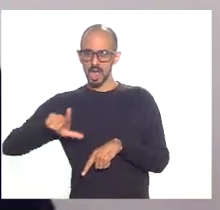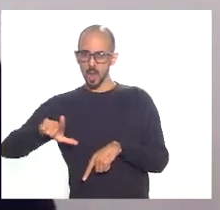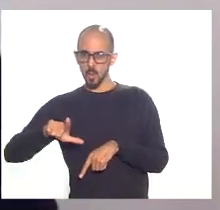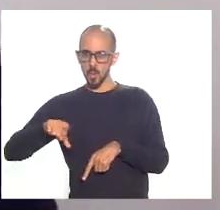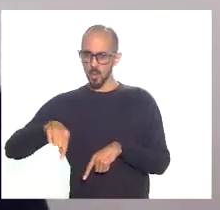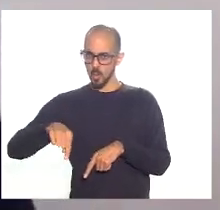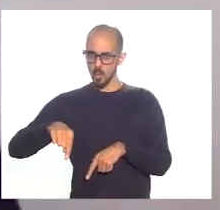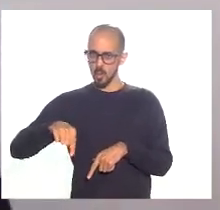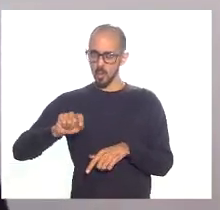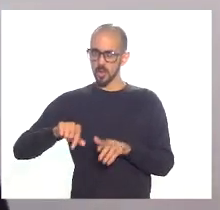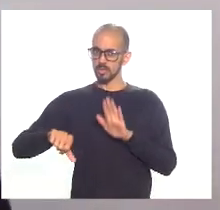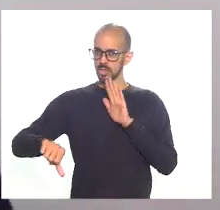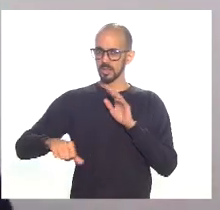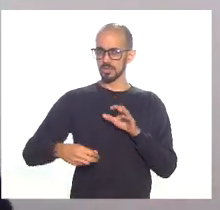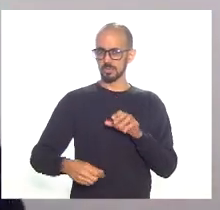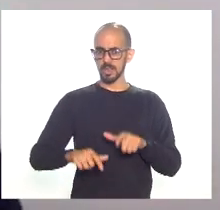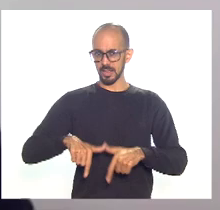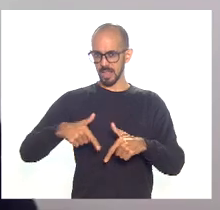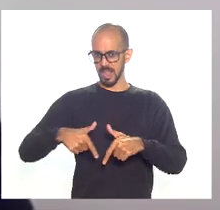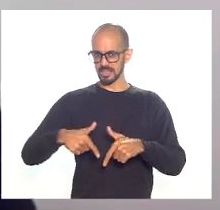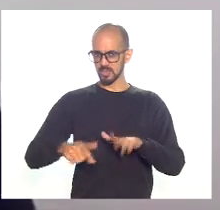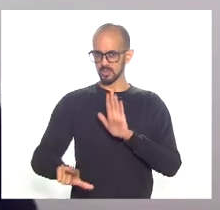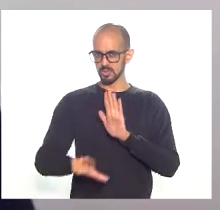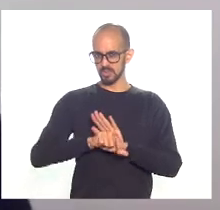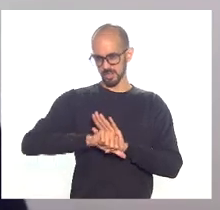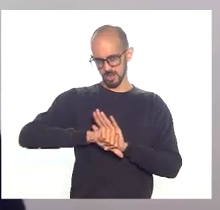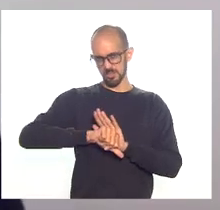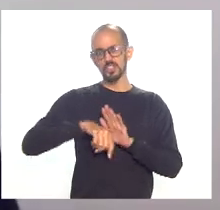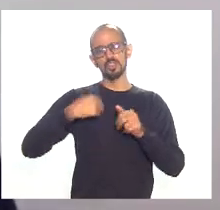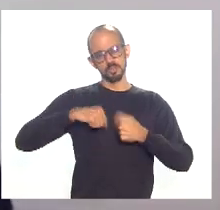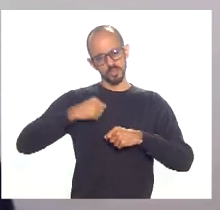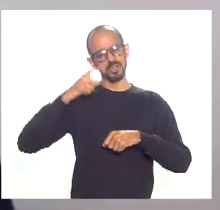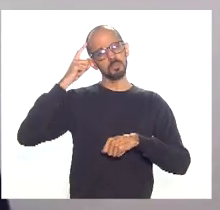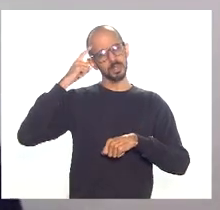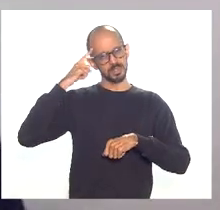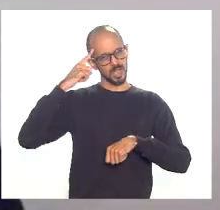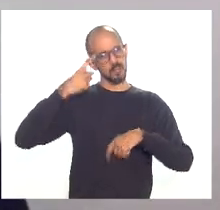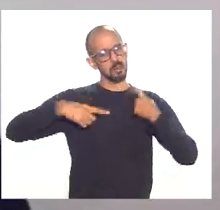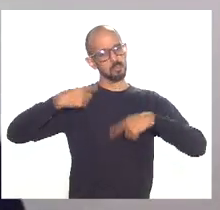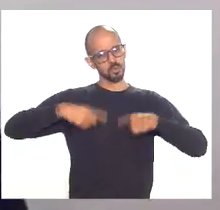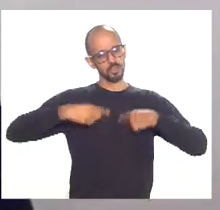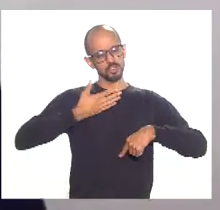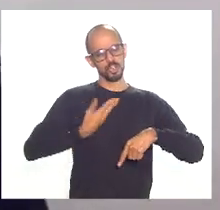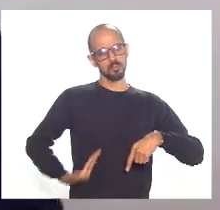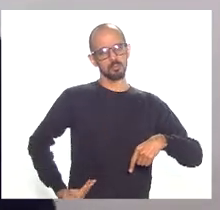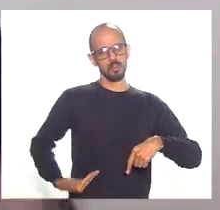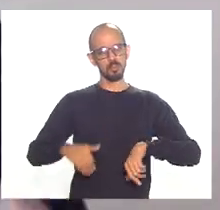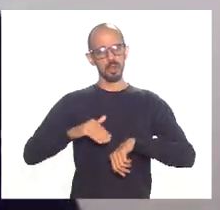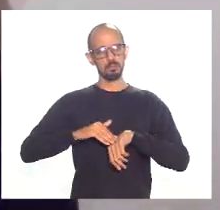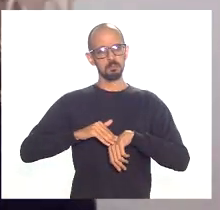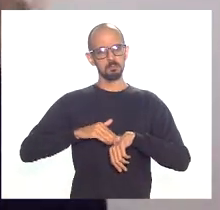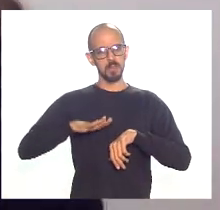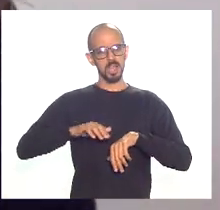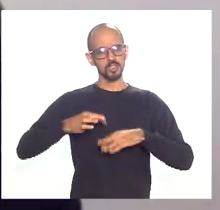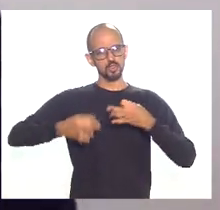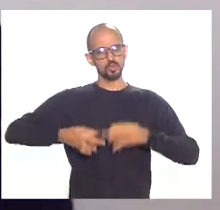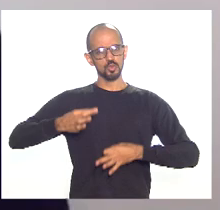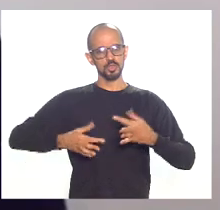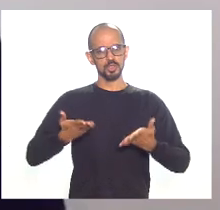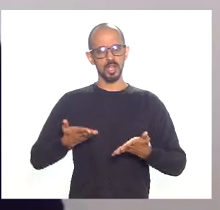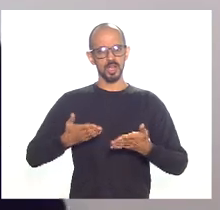cometimento deles, é fundamental para a gente pensar uma política pública mais coerente, que preserve a vida e que valorize